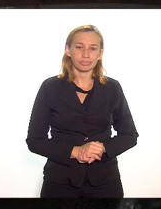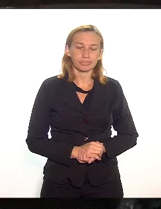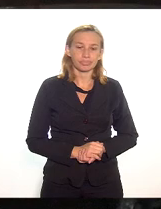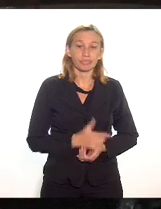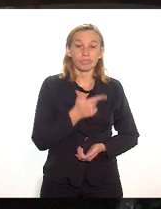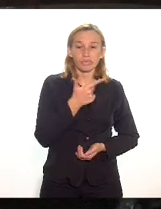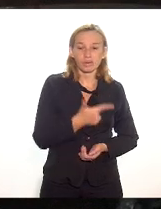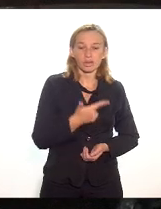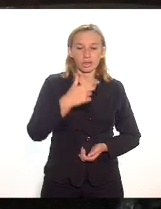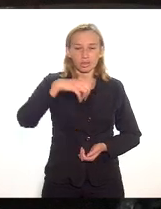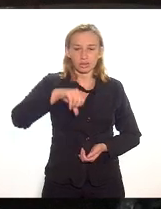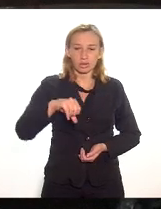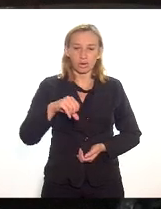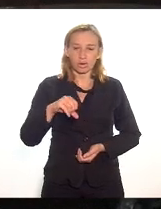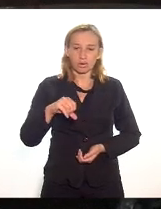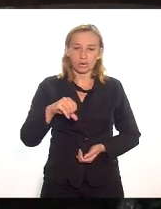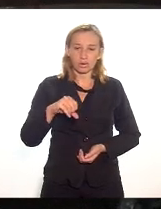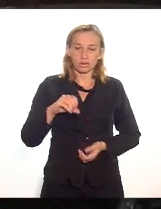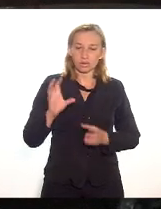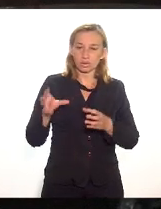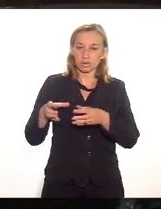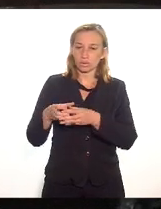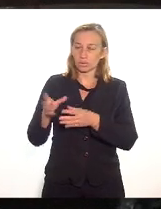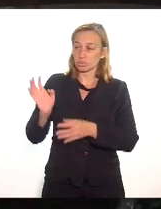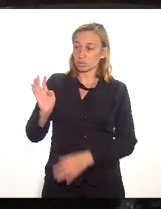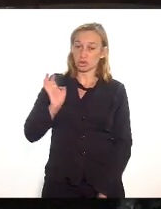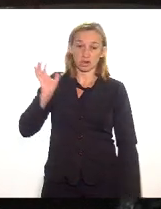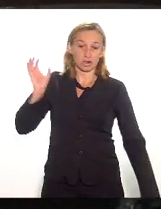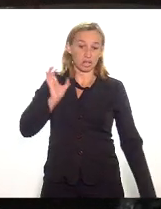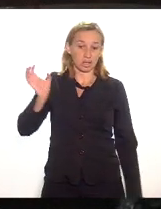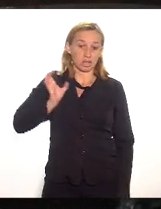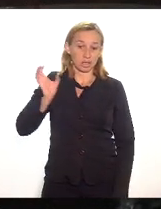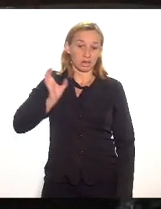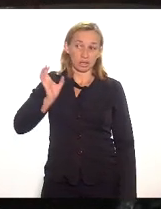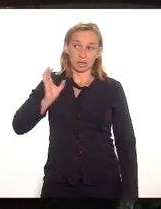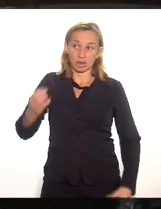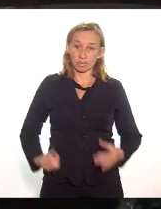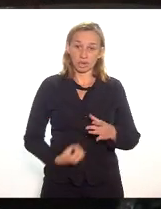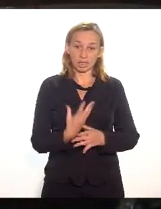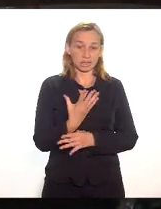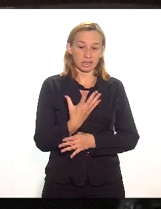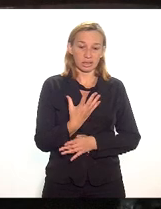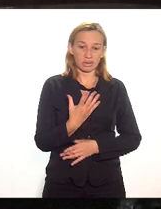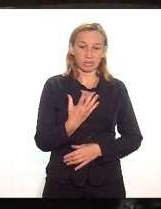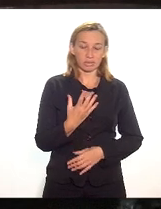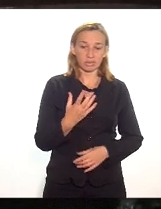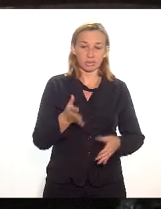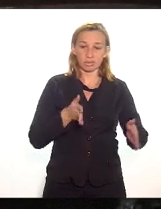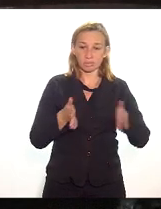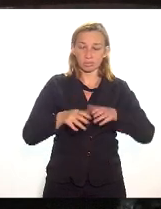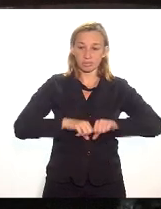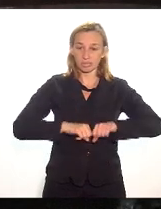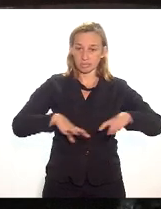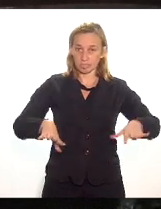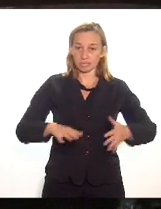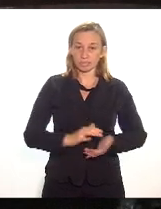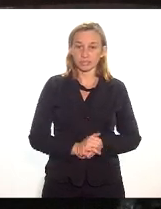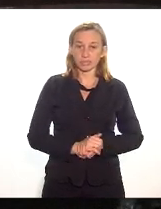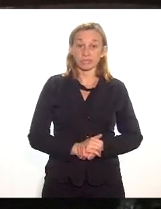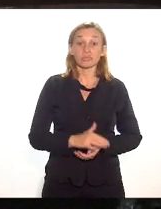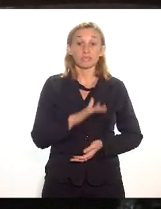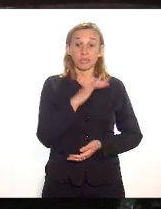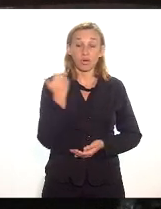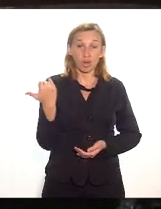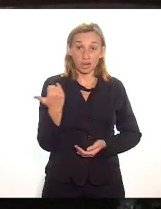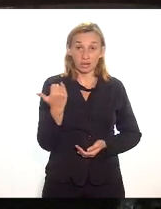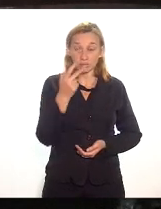novos bilionários apareceram em plena pandemia no Brasil. Ou seja, está morrendo gente